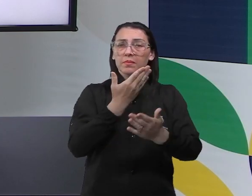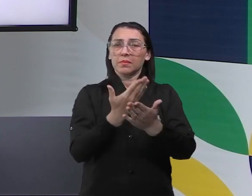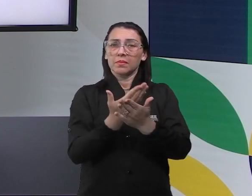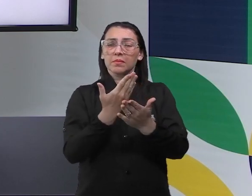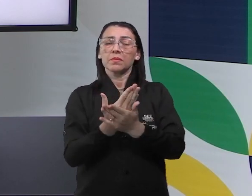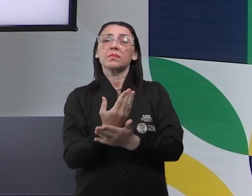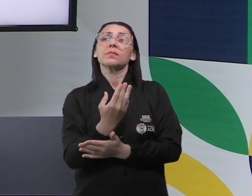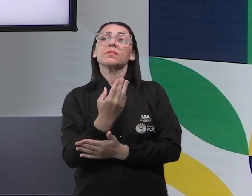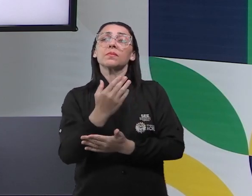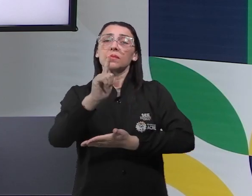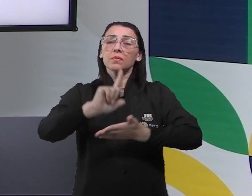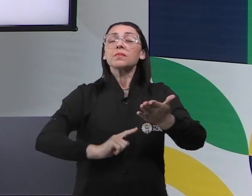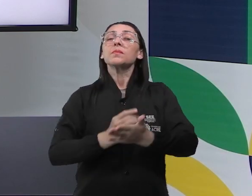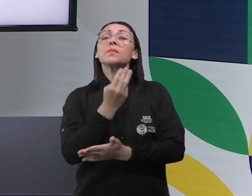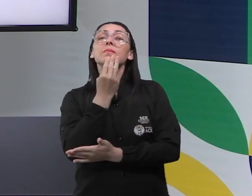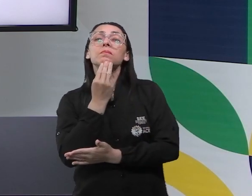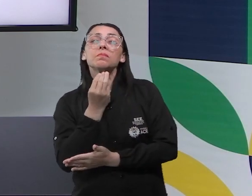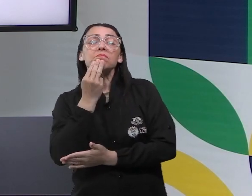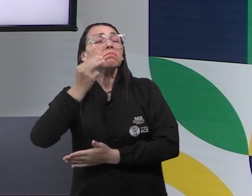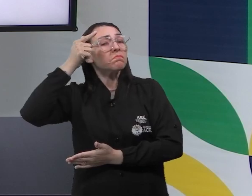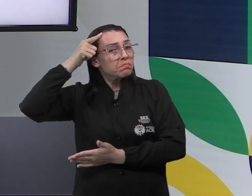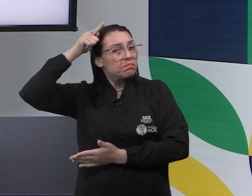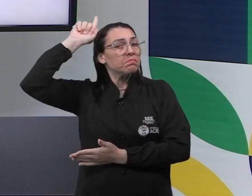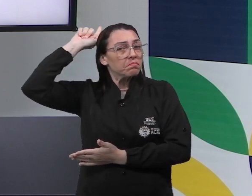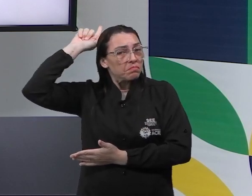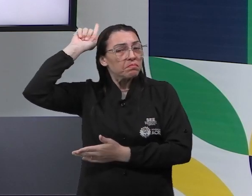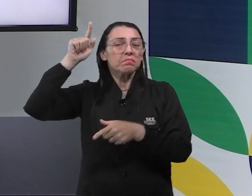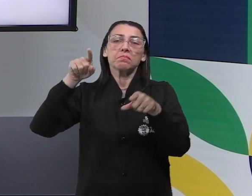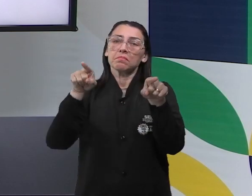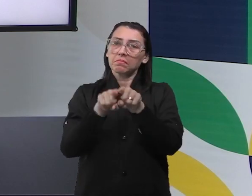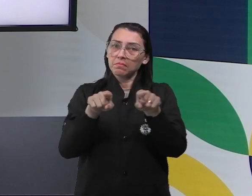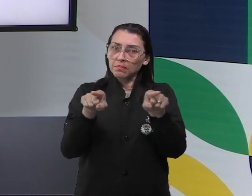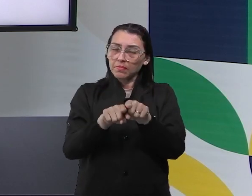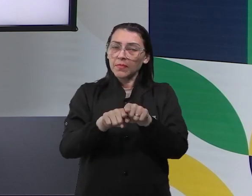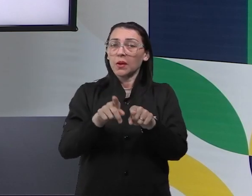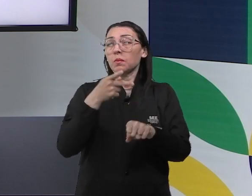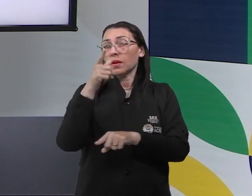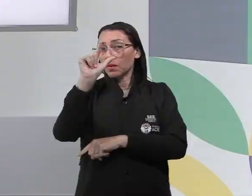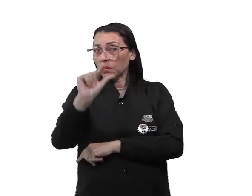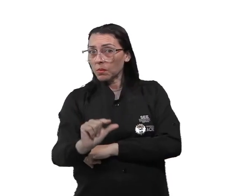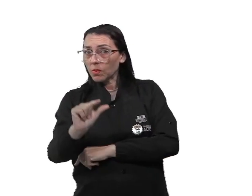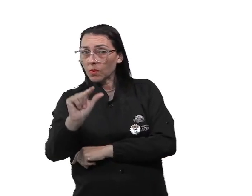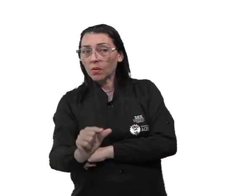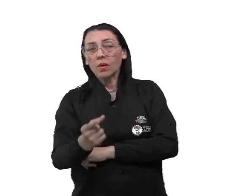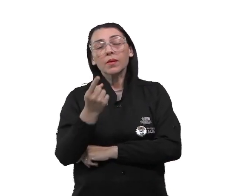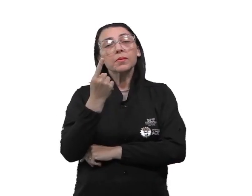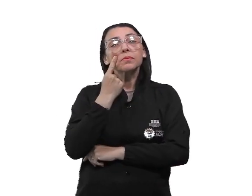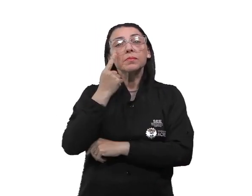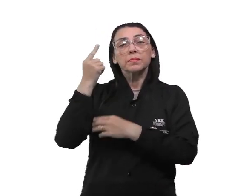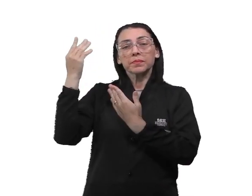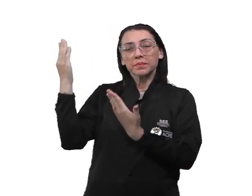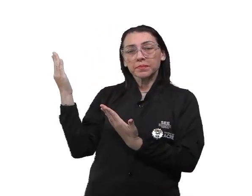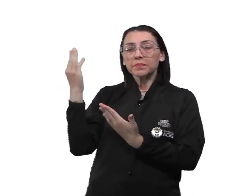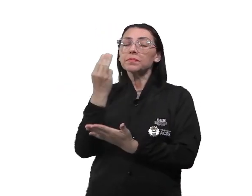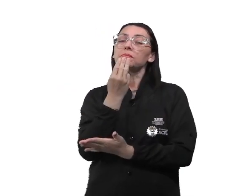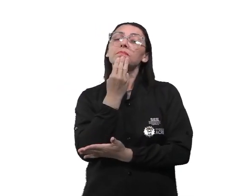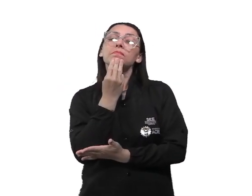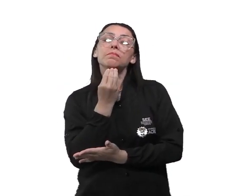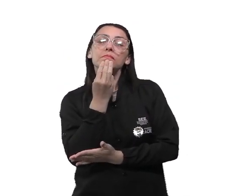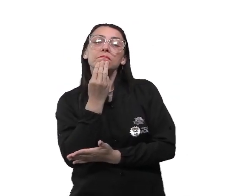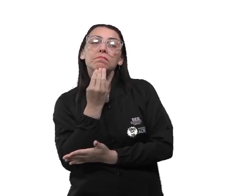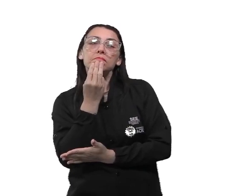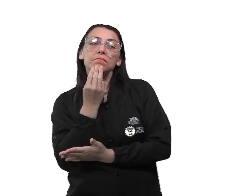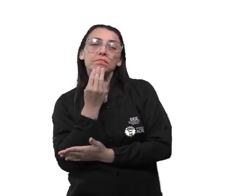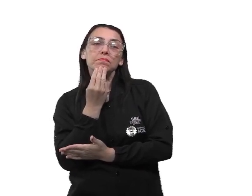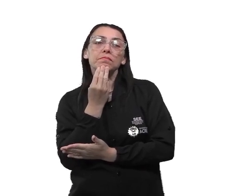de Machado de Assis e Graciliano Ramos? Vamos falar um pouquinho sobre isso? Então, olha só. O Machado de